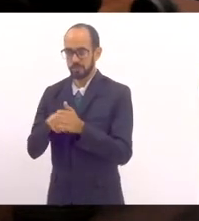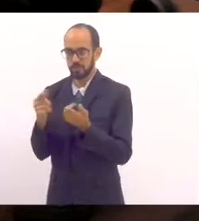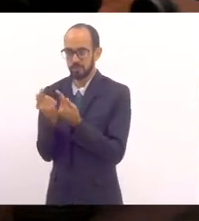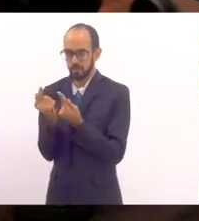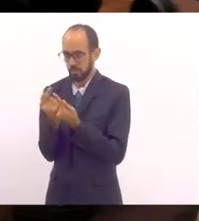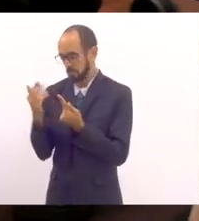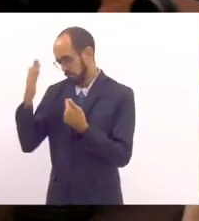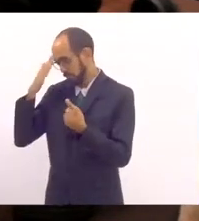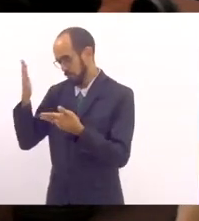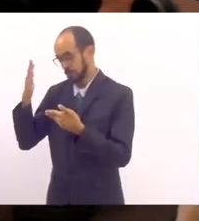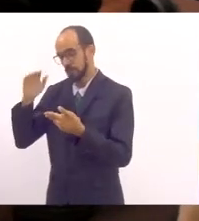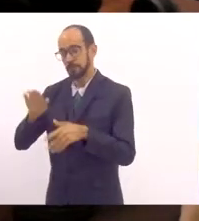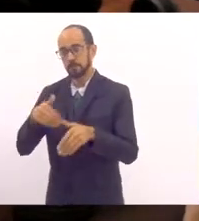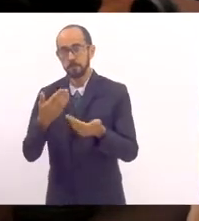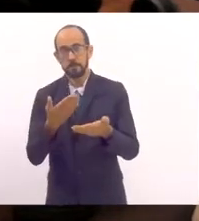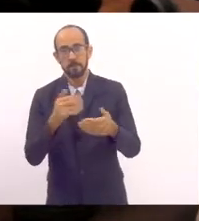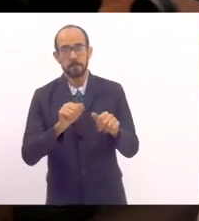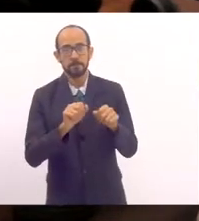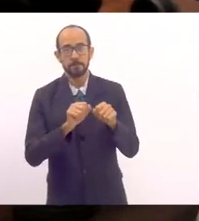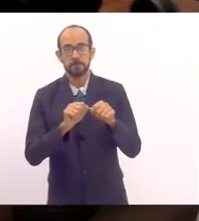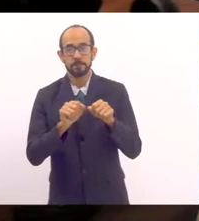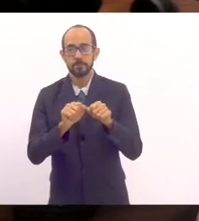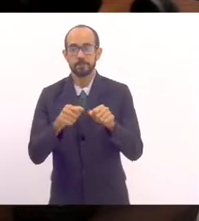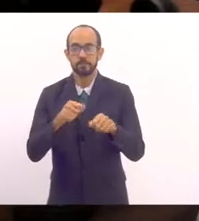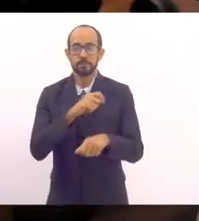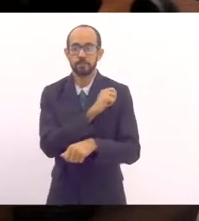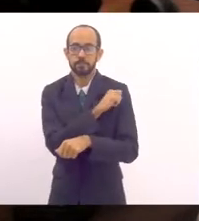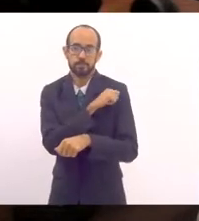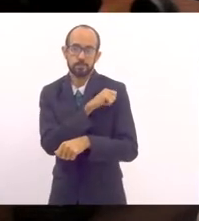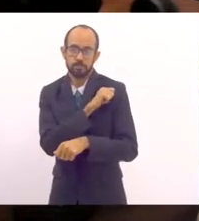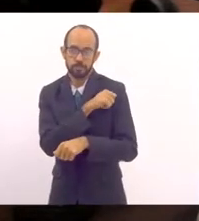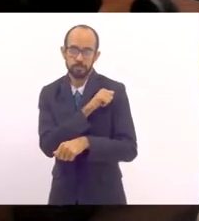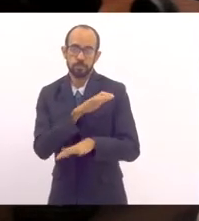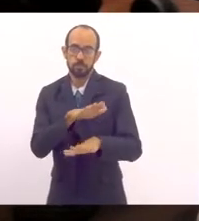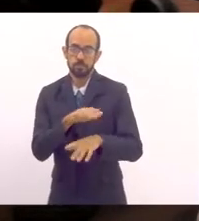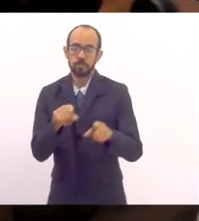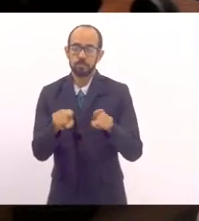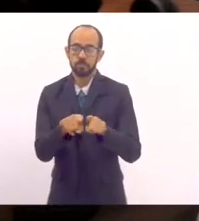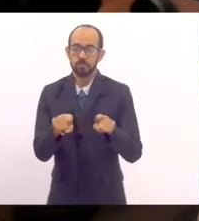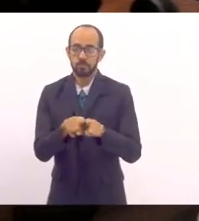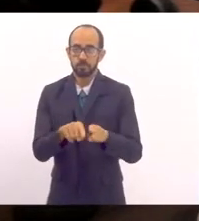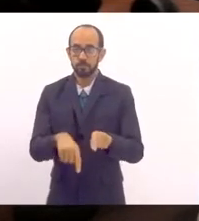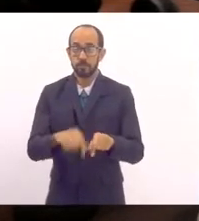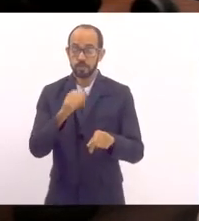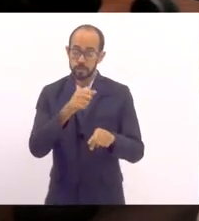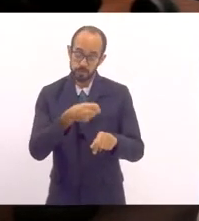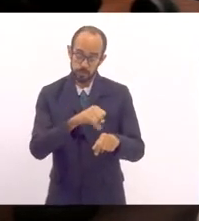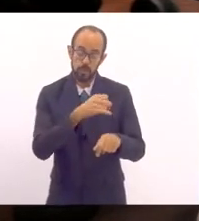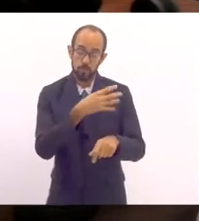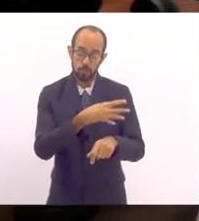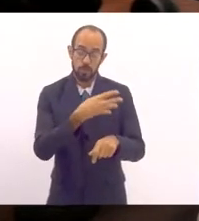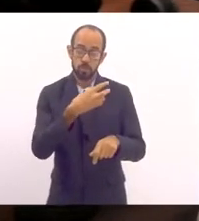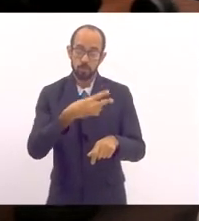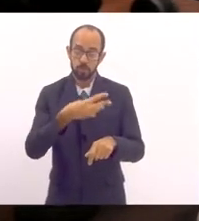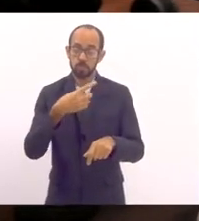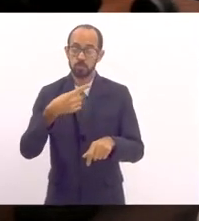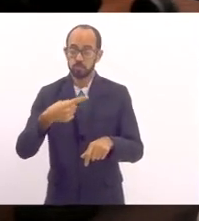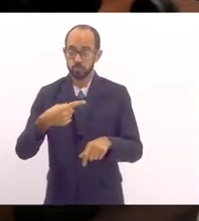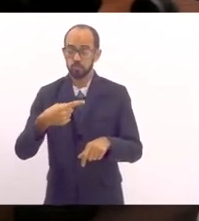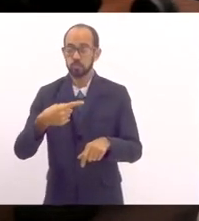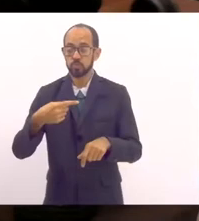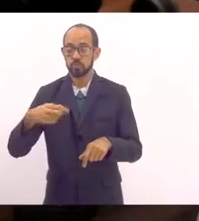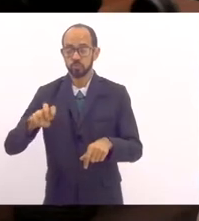faça, através da fiscalização, não só fiscalizar se a lei 4.315 está sendo cumprida, mas